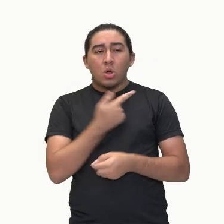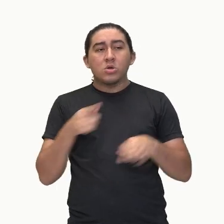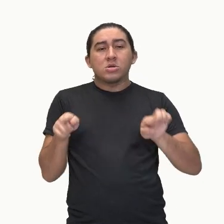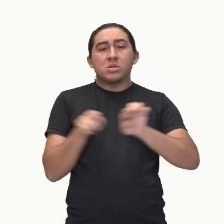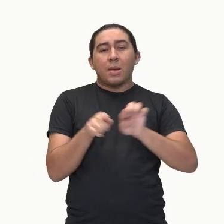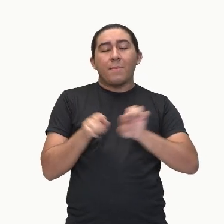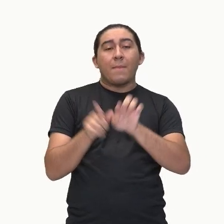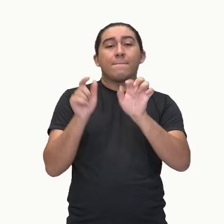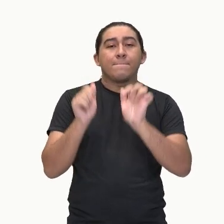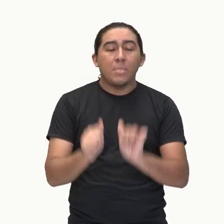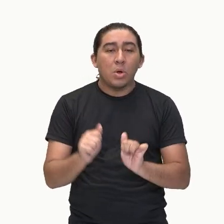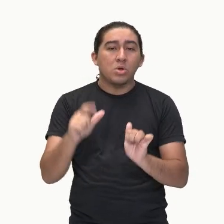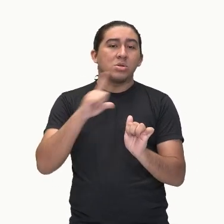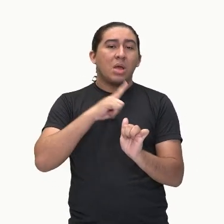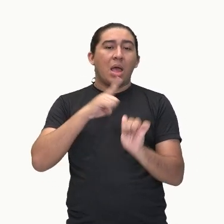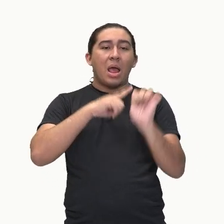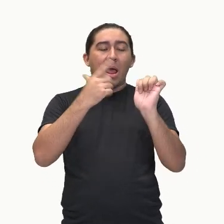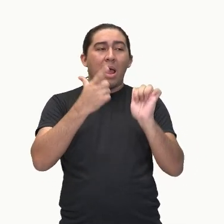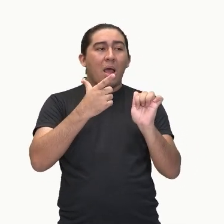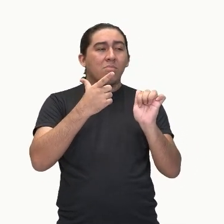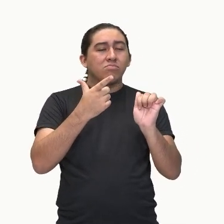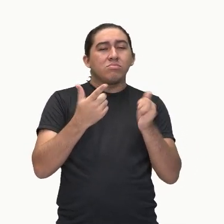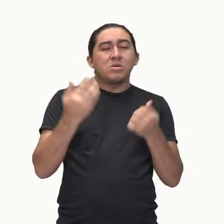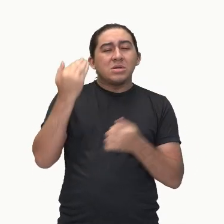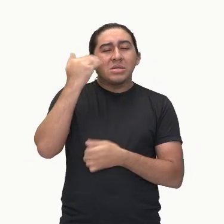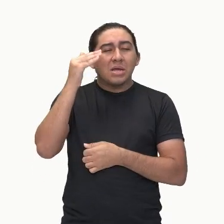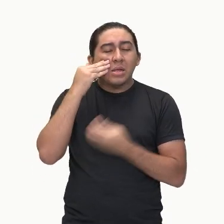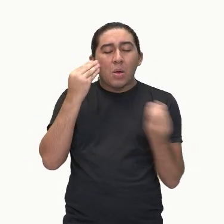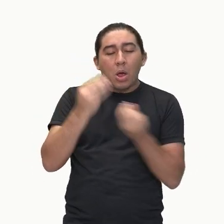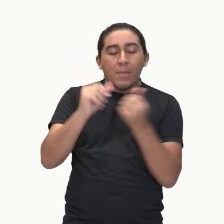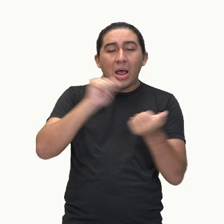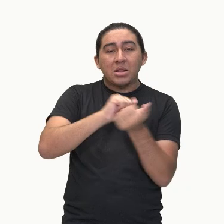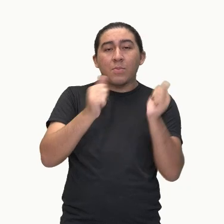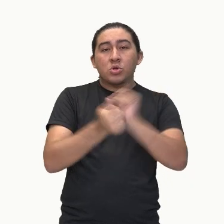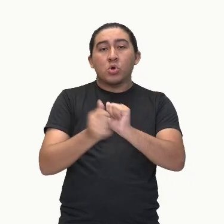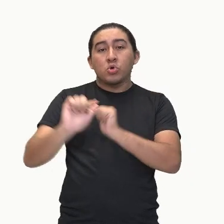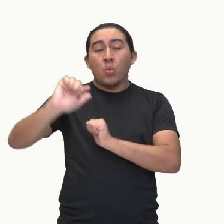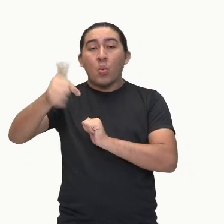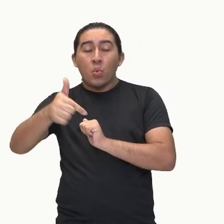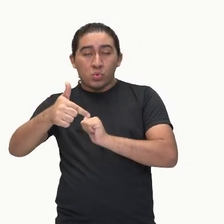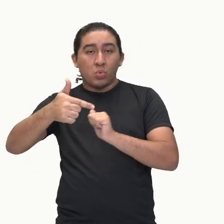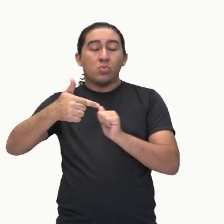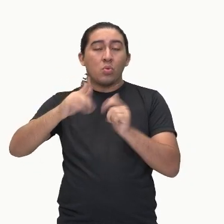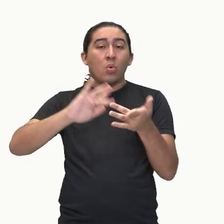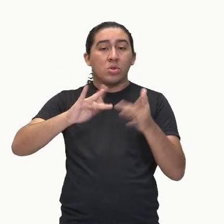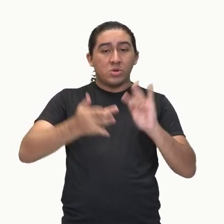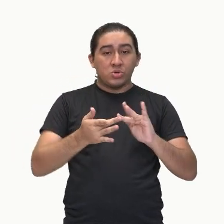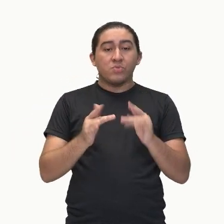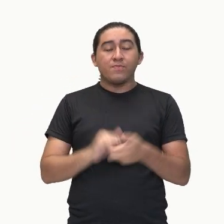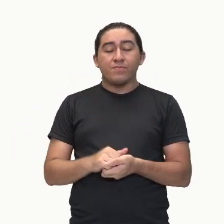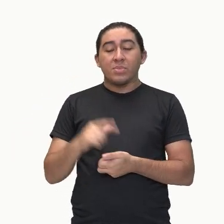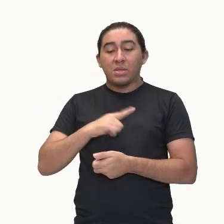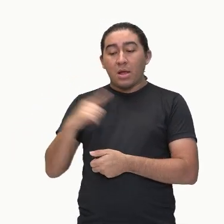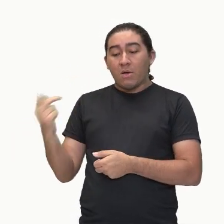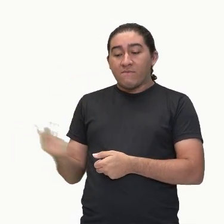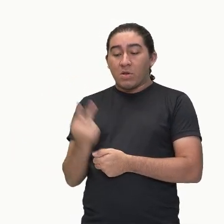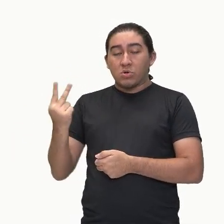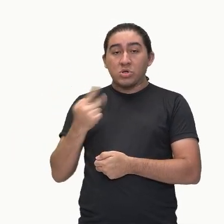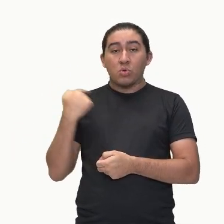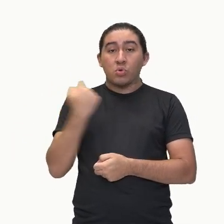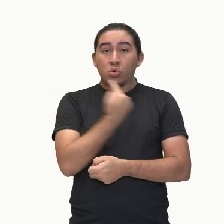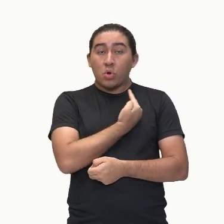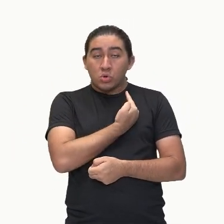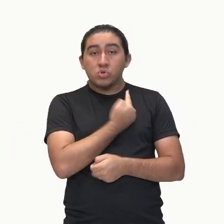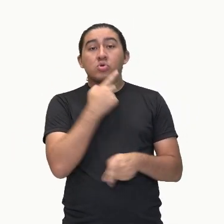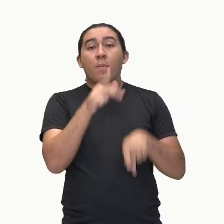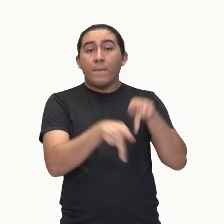outros contextos. Claro, eu coloquei aqui a questão indígena pela valorização dos